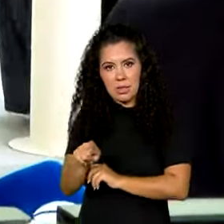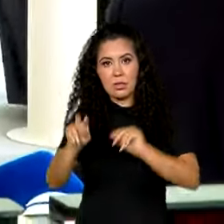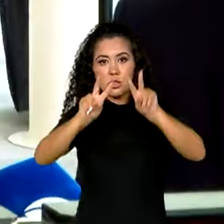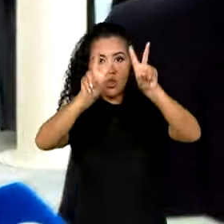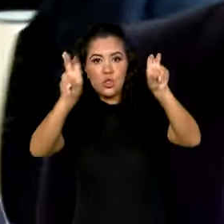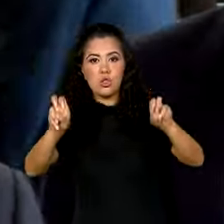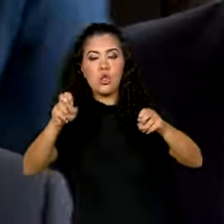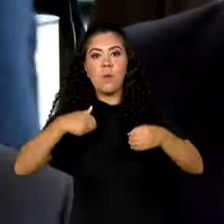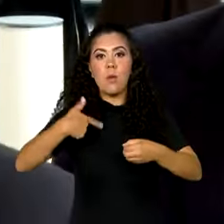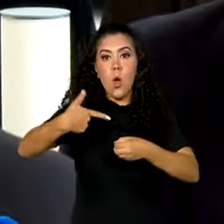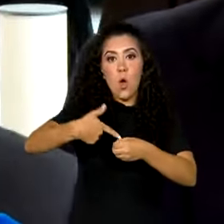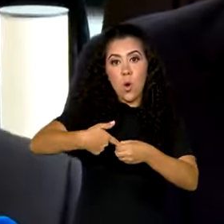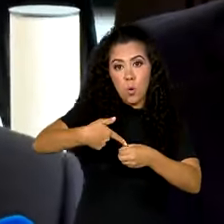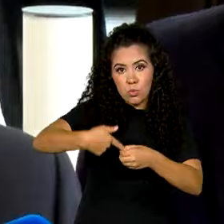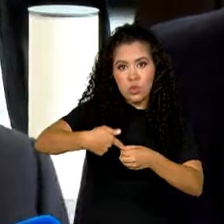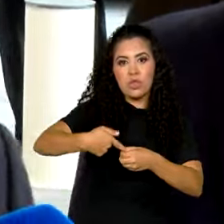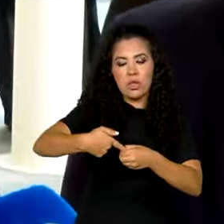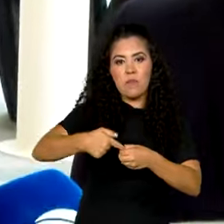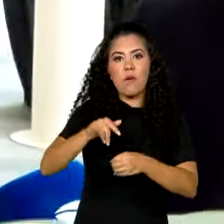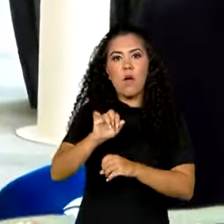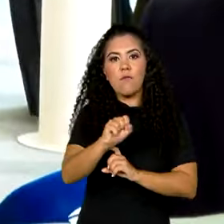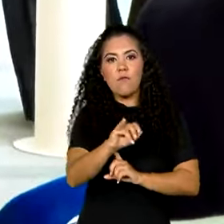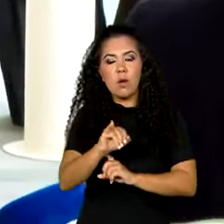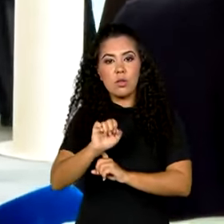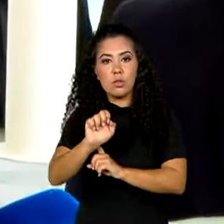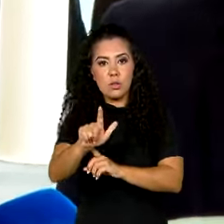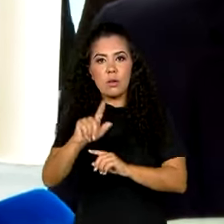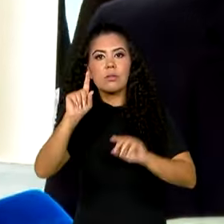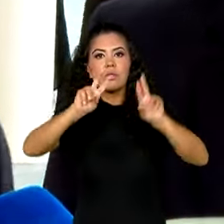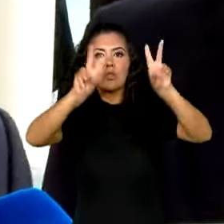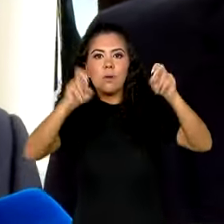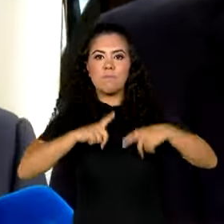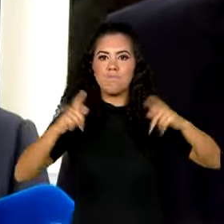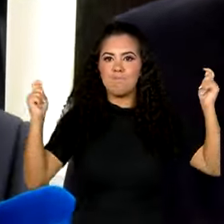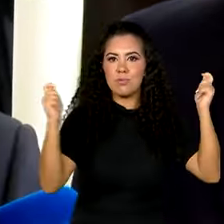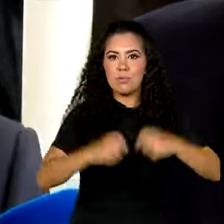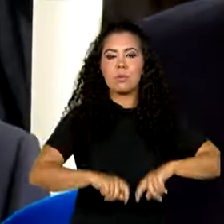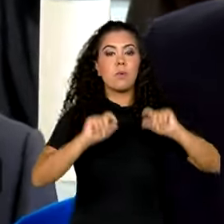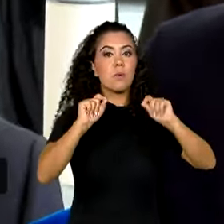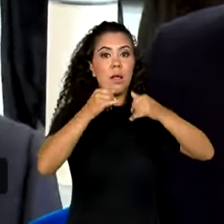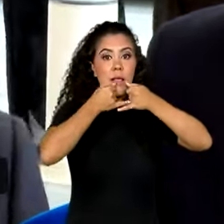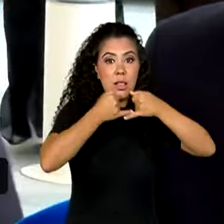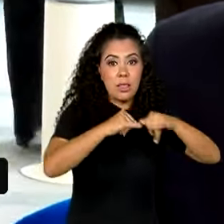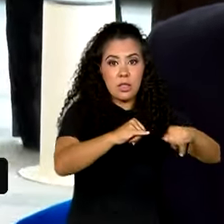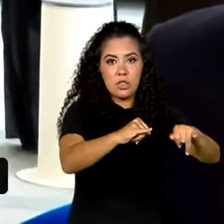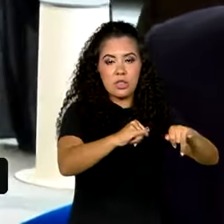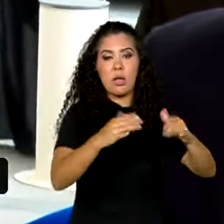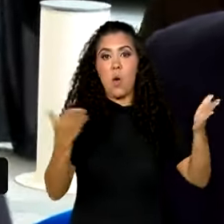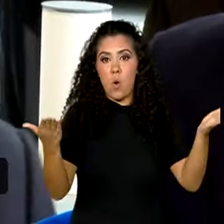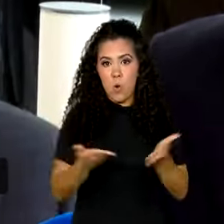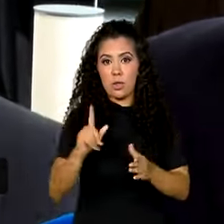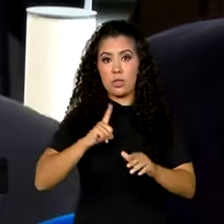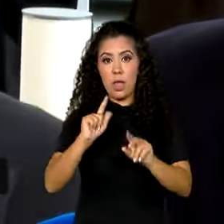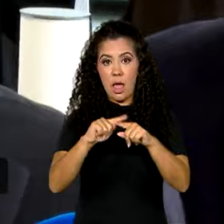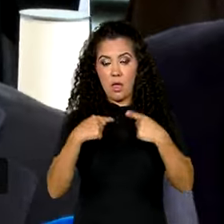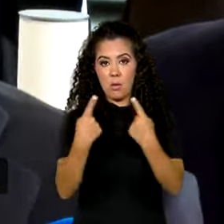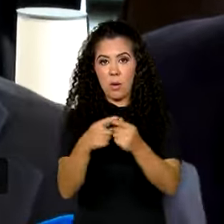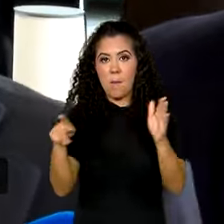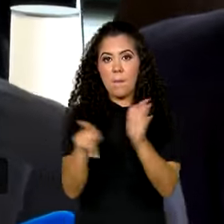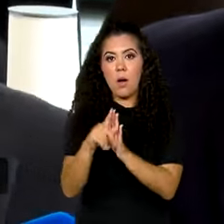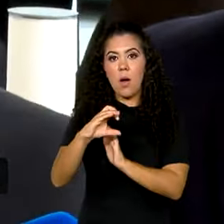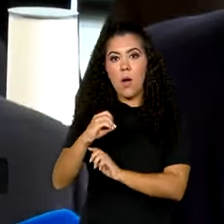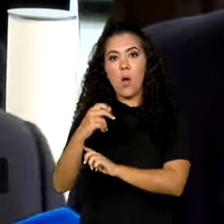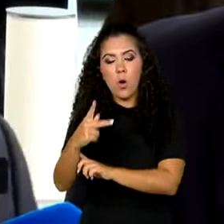fósseis, as grandes potencialidades do Brasil nas energias renováveis. Nós estamos indo para a COP para protagonizar a